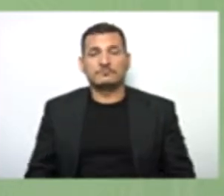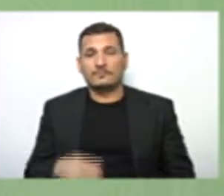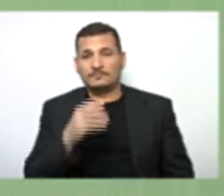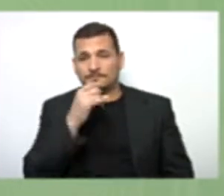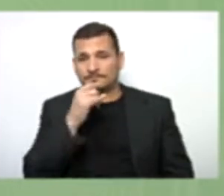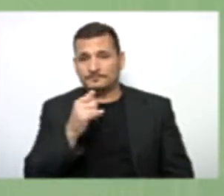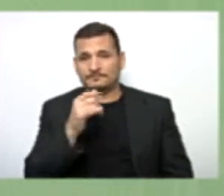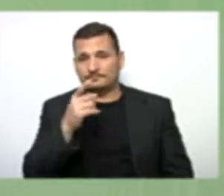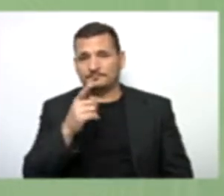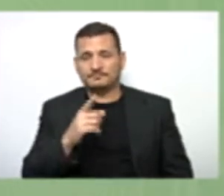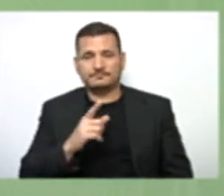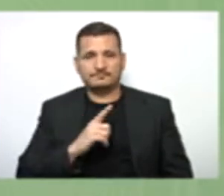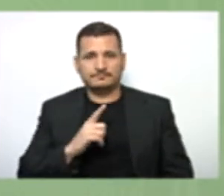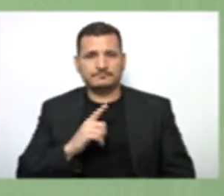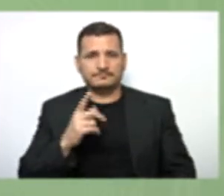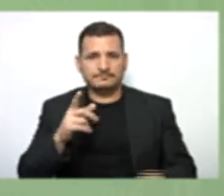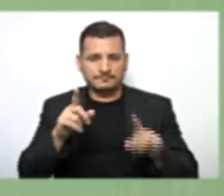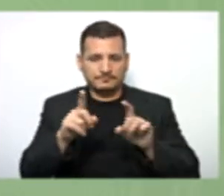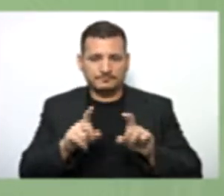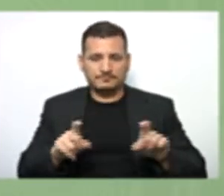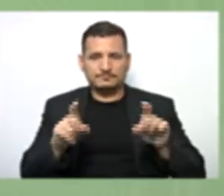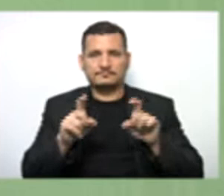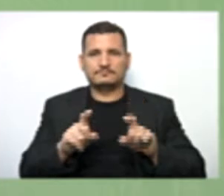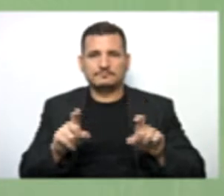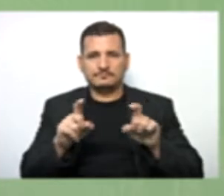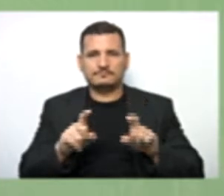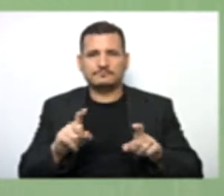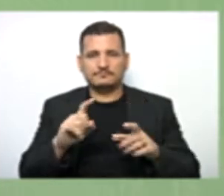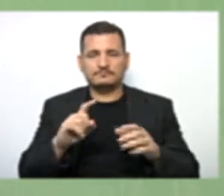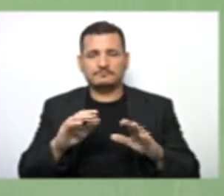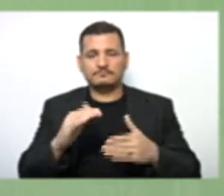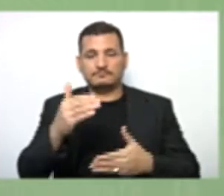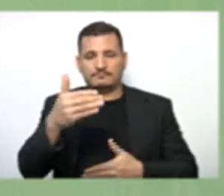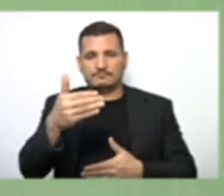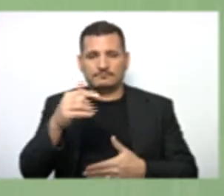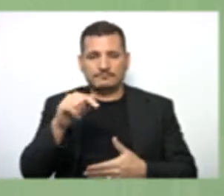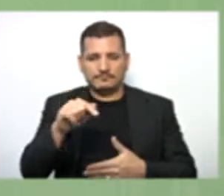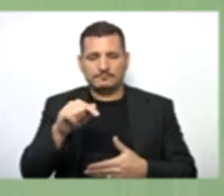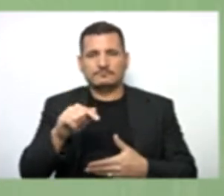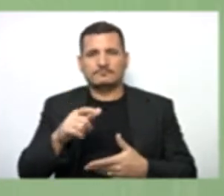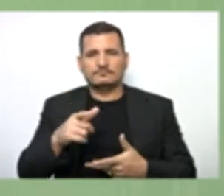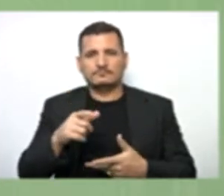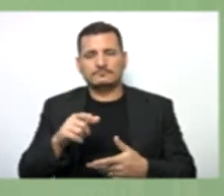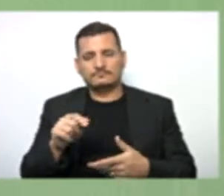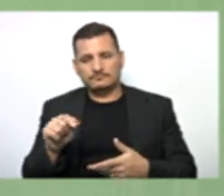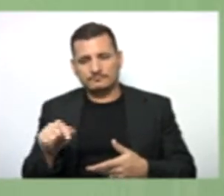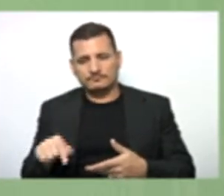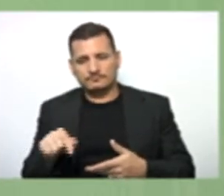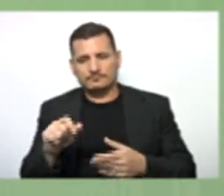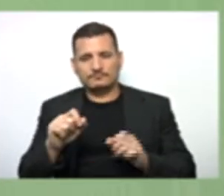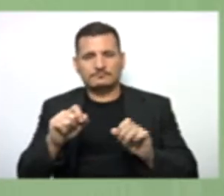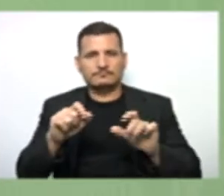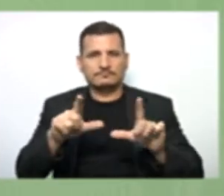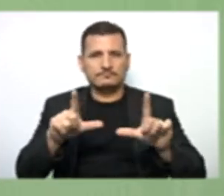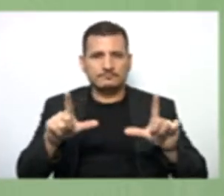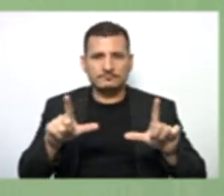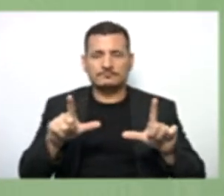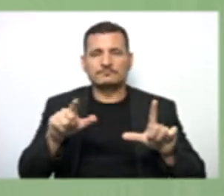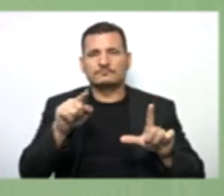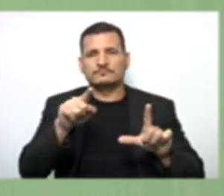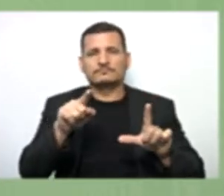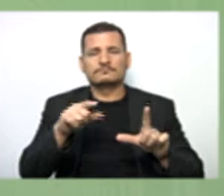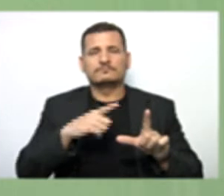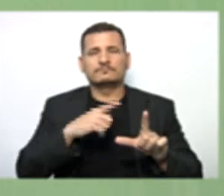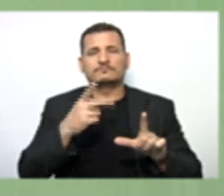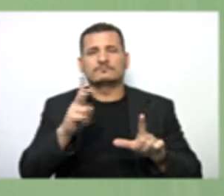programa, digamos que você está no seu computador e ele está lá, ligou o computador, e você tem